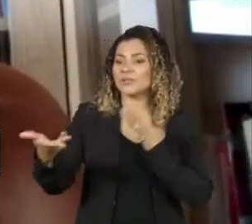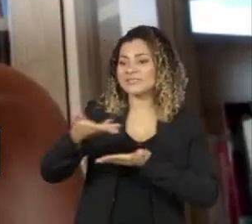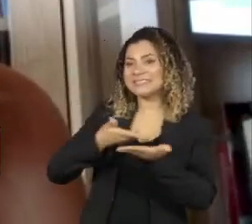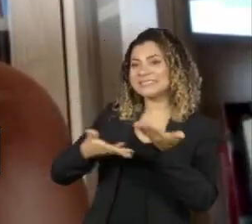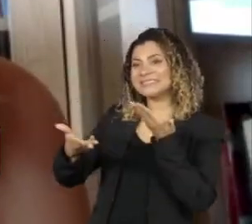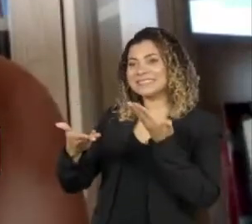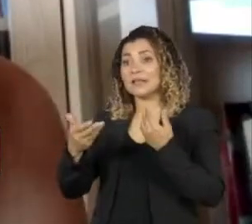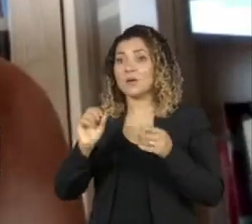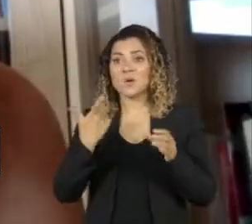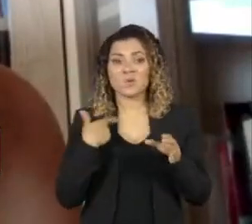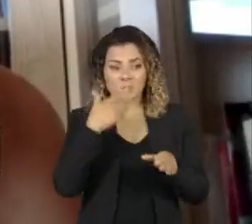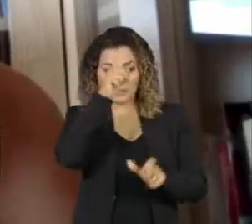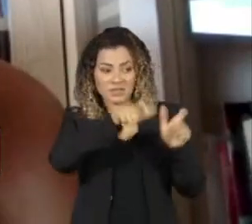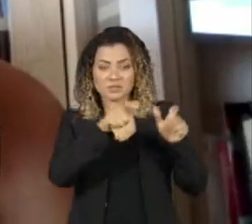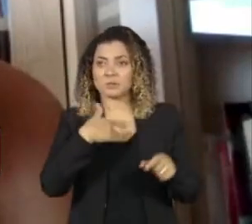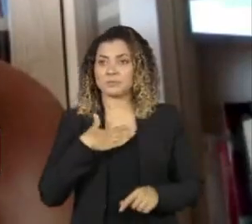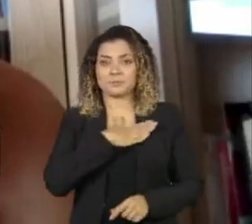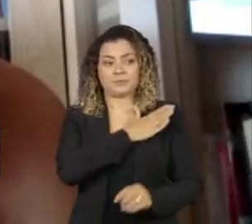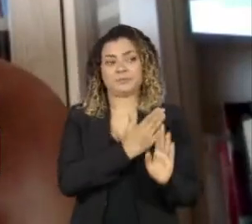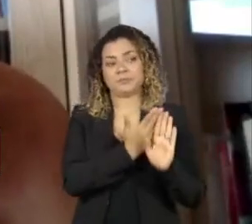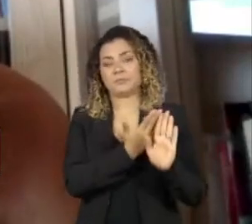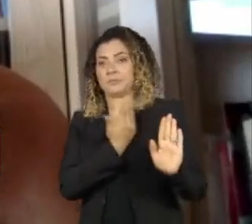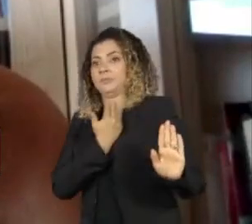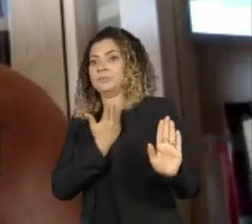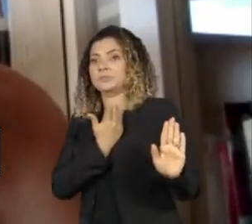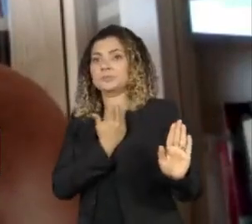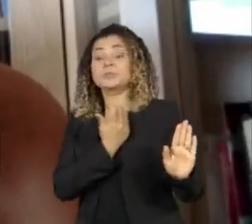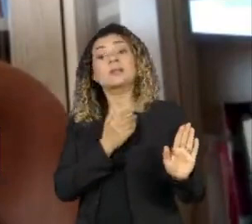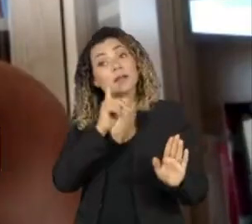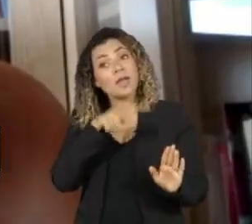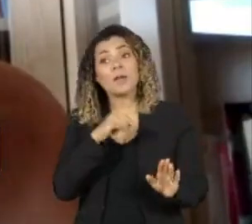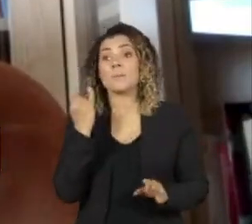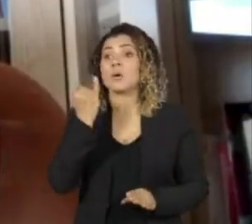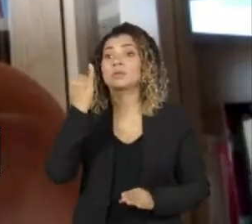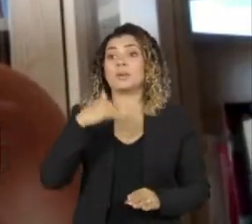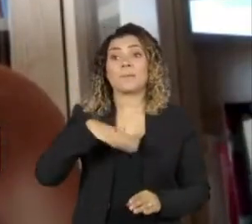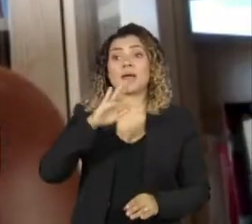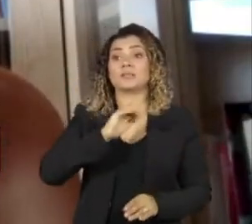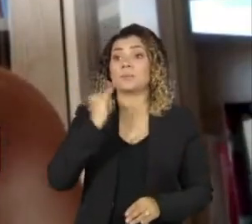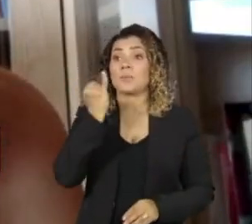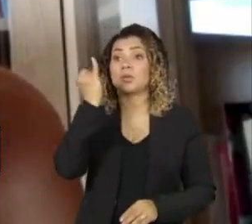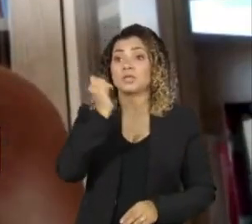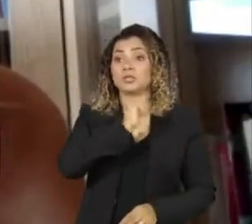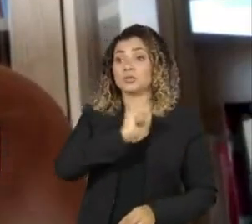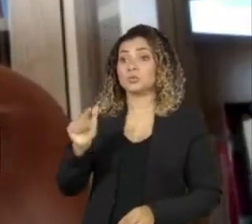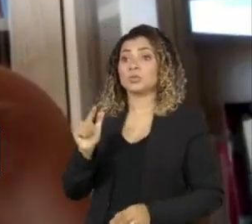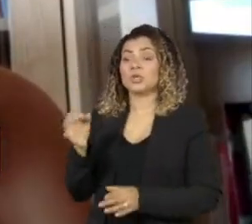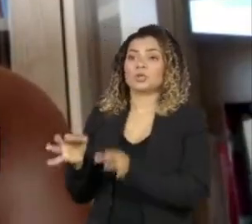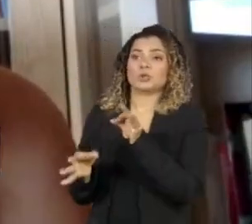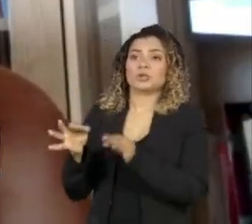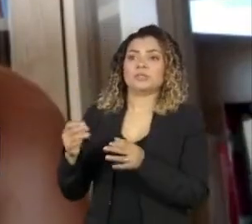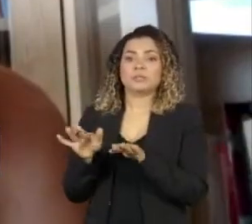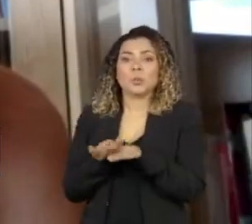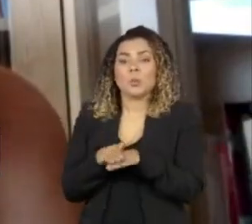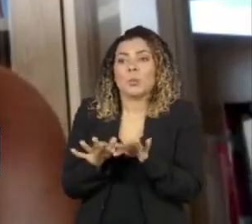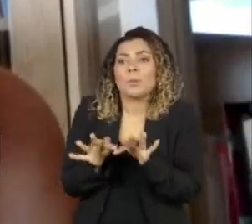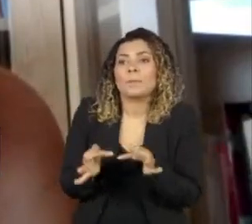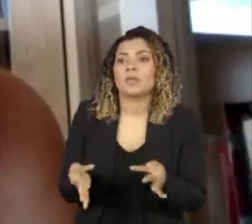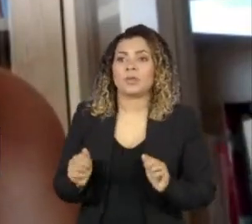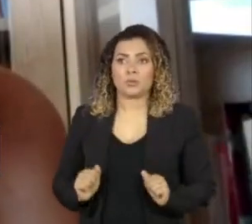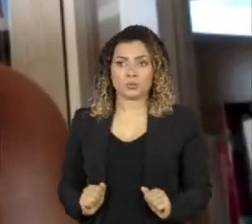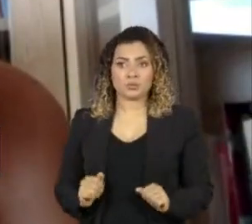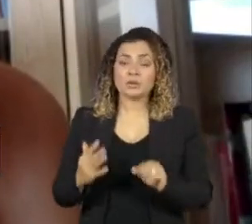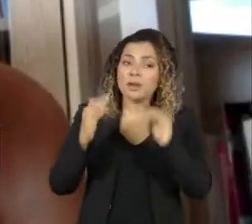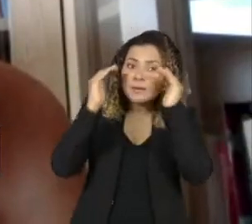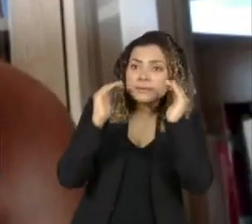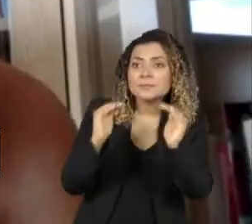os outros, são valores importantes e que isso é mais importante do que a justiça, do que a humildade, do que a